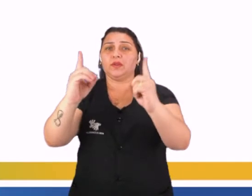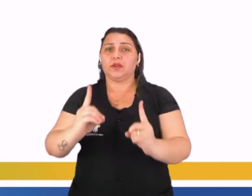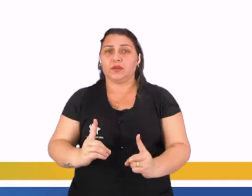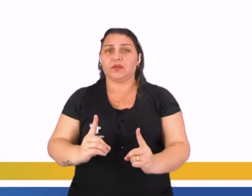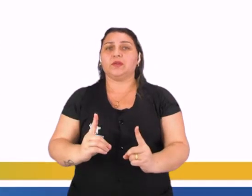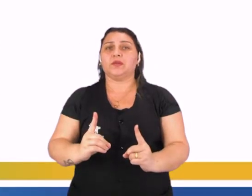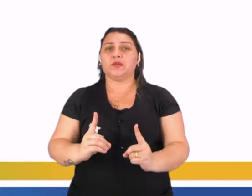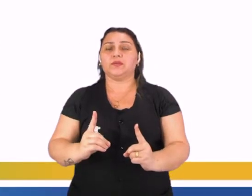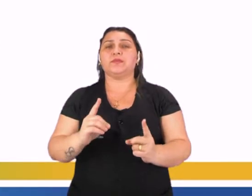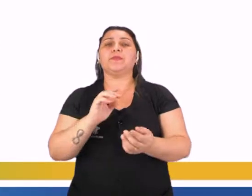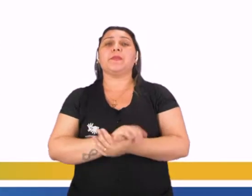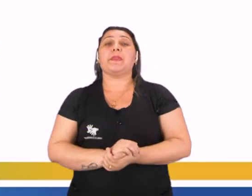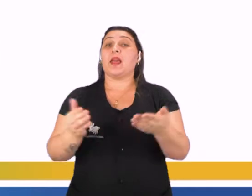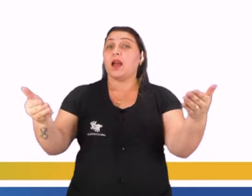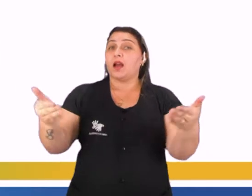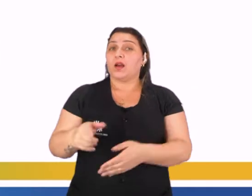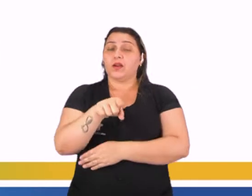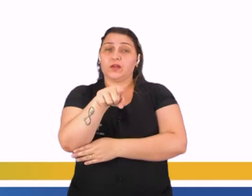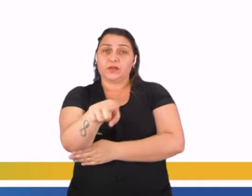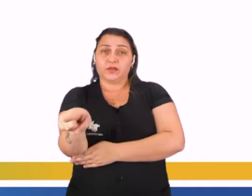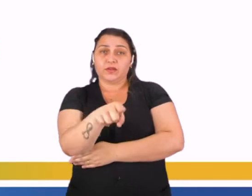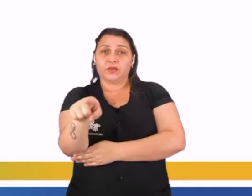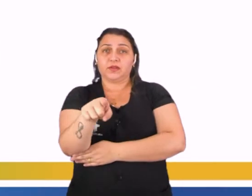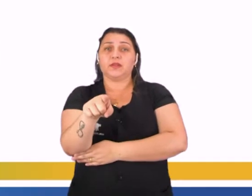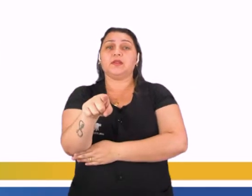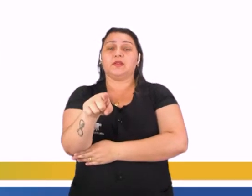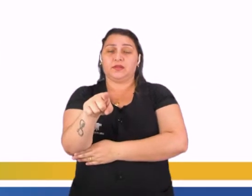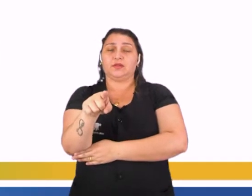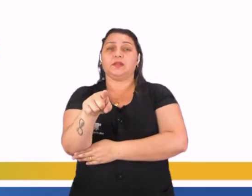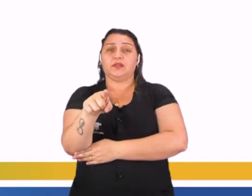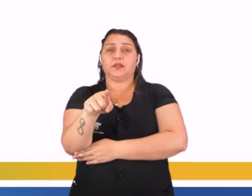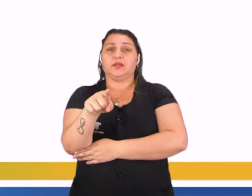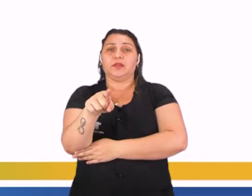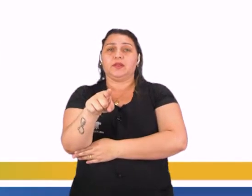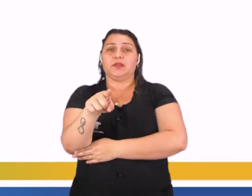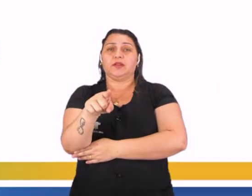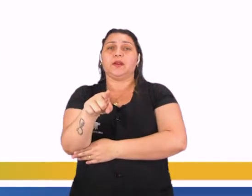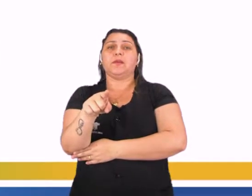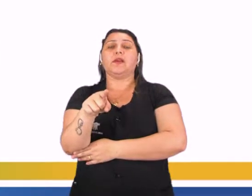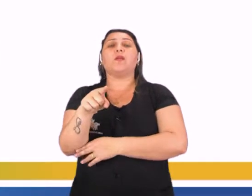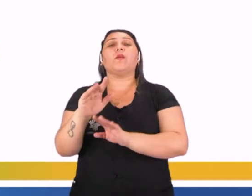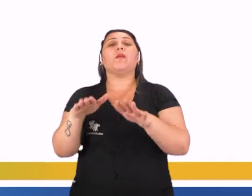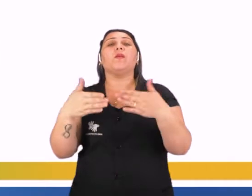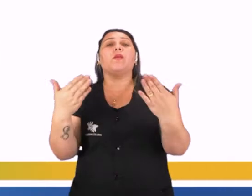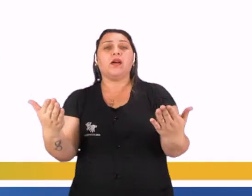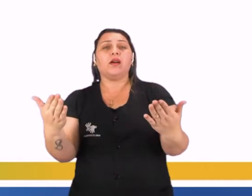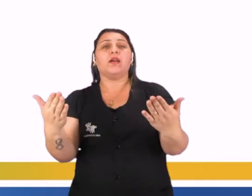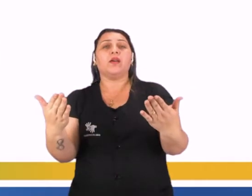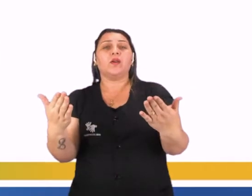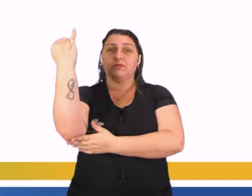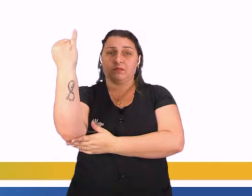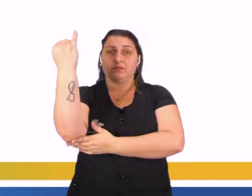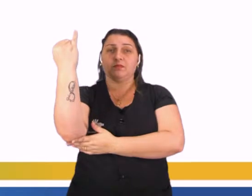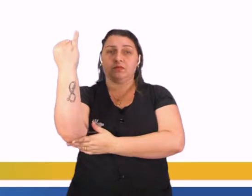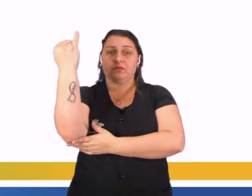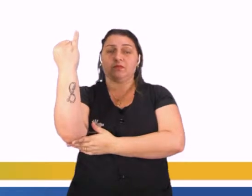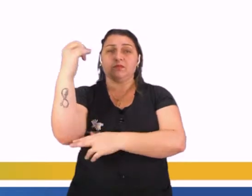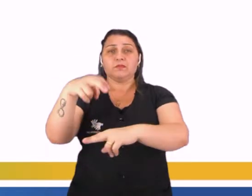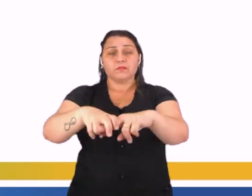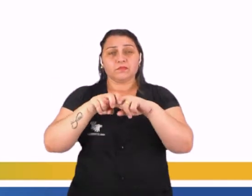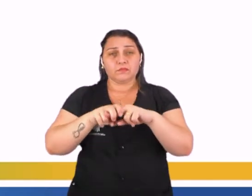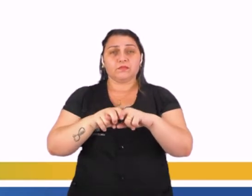Vamos voltar para o slide? Aqui a gente tem uma notícia que eu trouxe para vocês do Silvio Santos, quando ele era